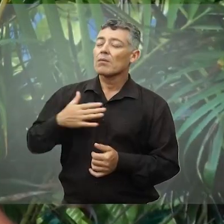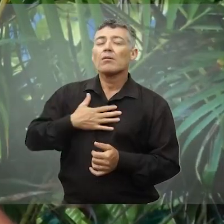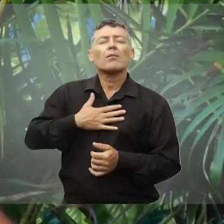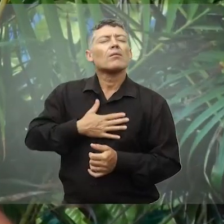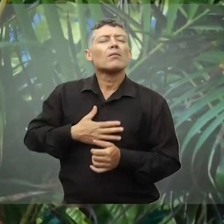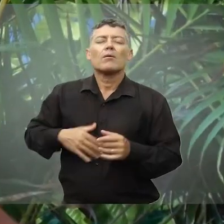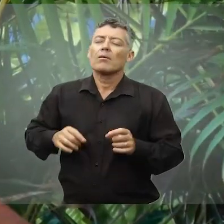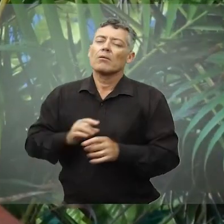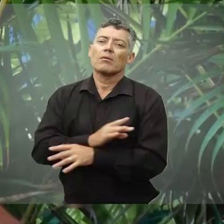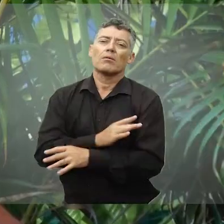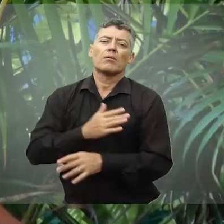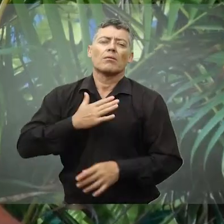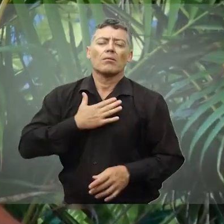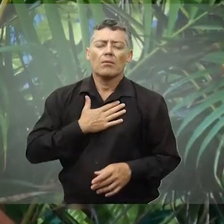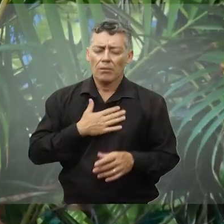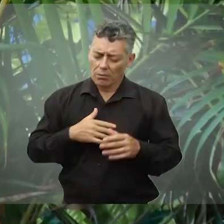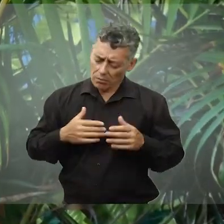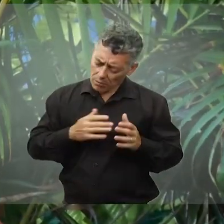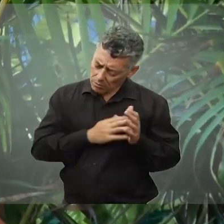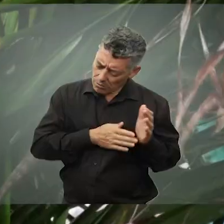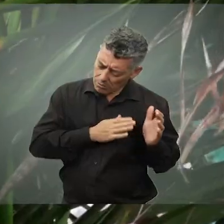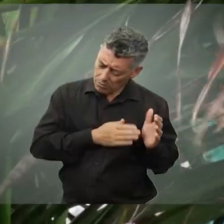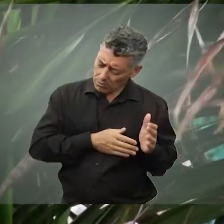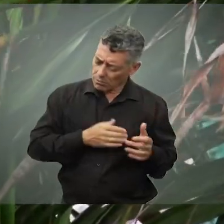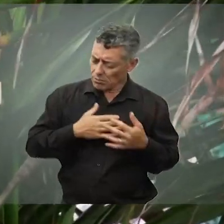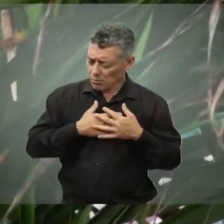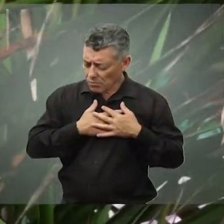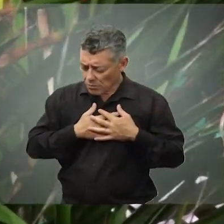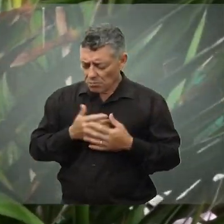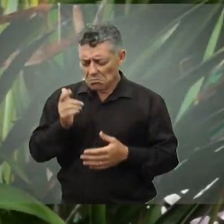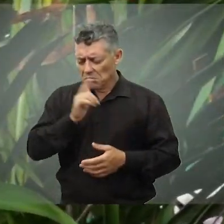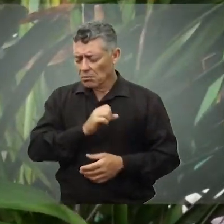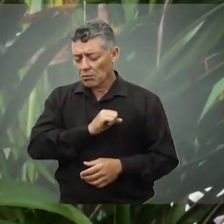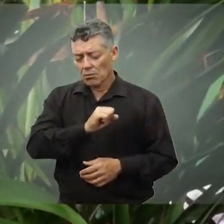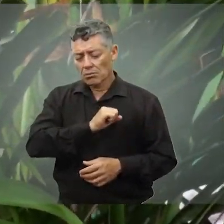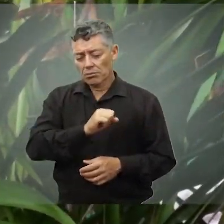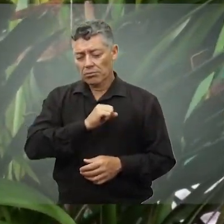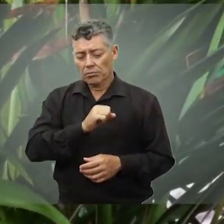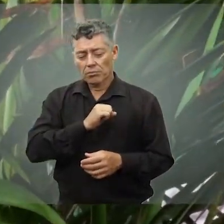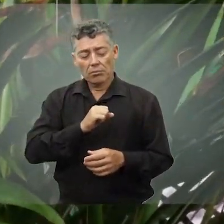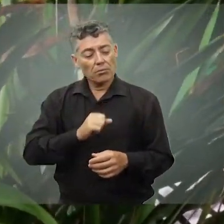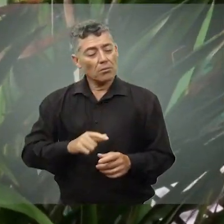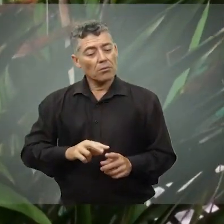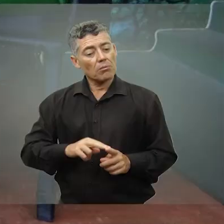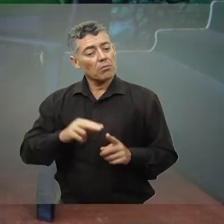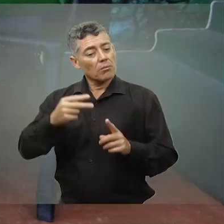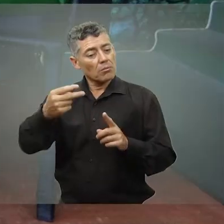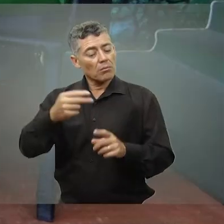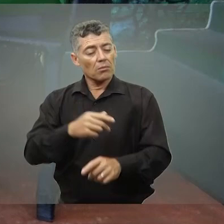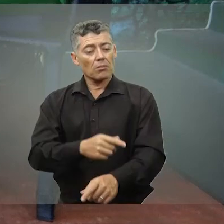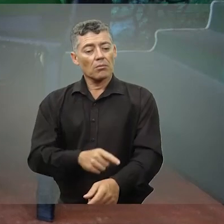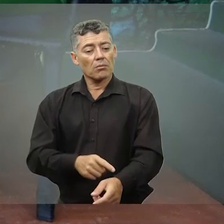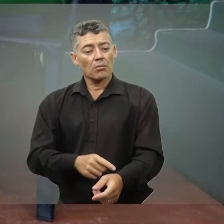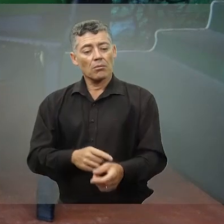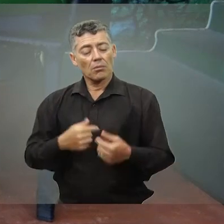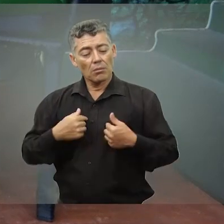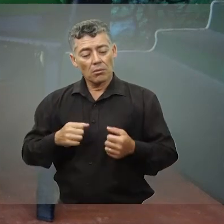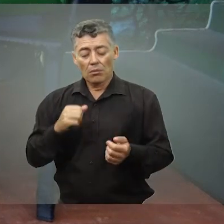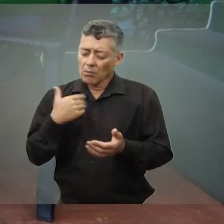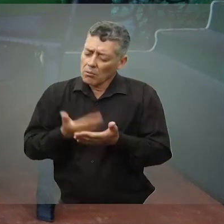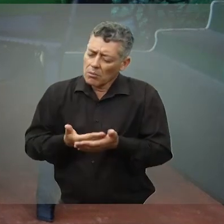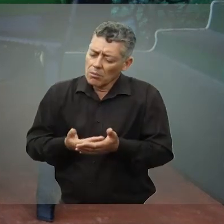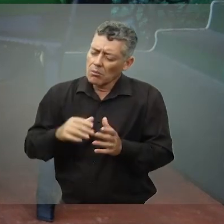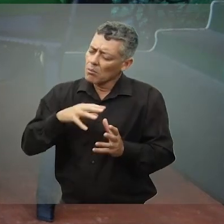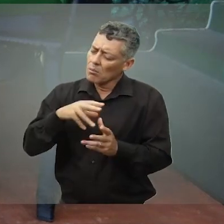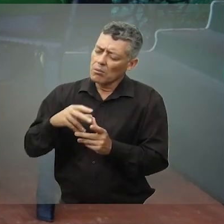Satisfaço meu ego, sinto que meu coração tá batendo acelerado, aumentando a pulsação. A maior escola do